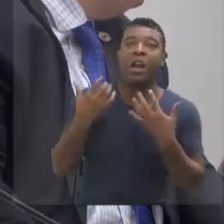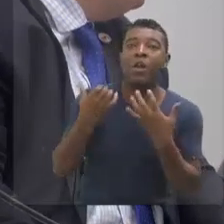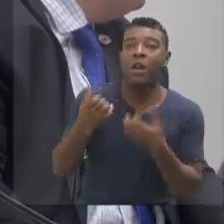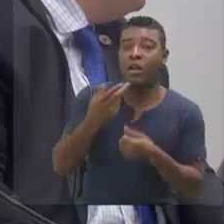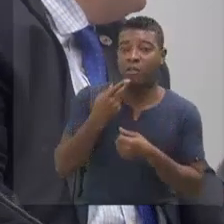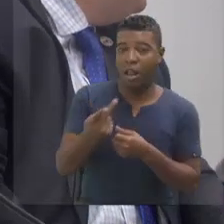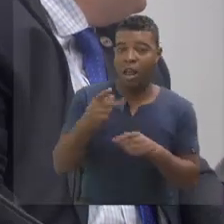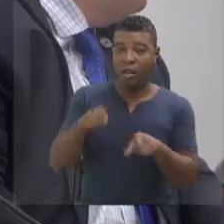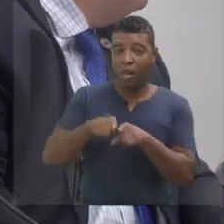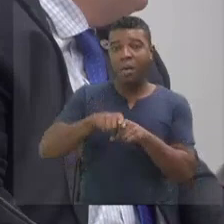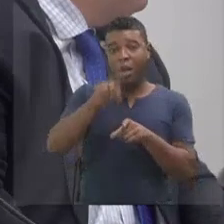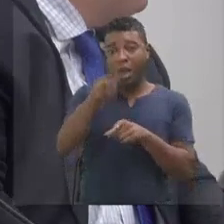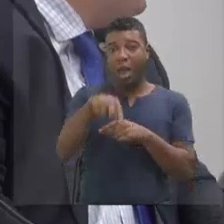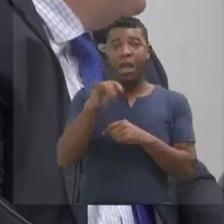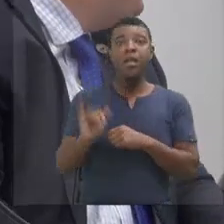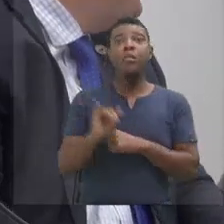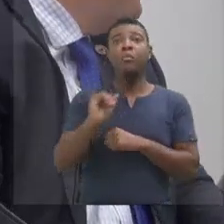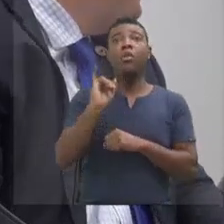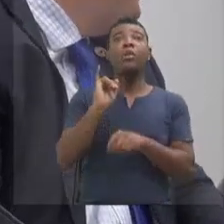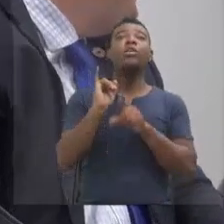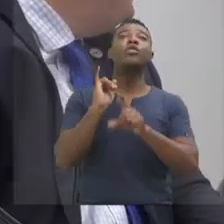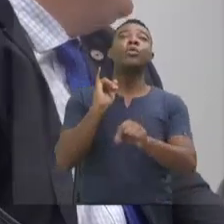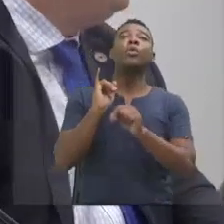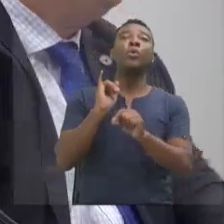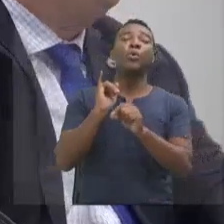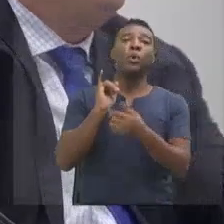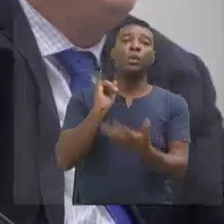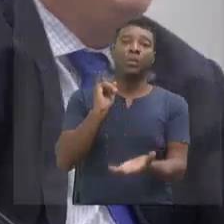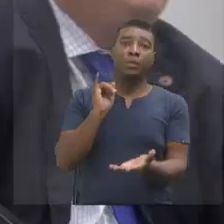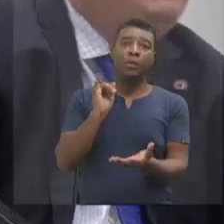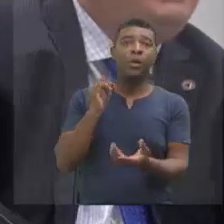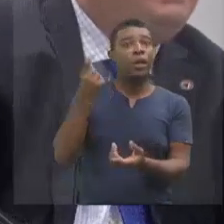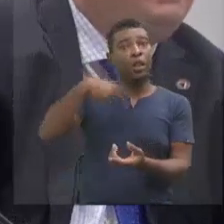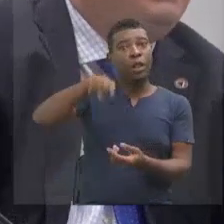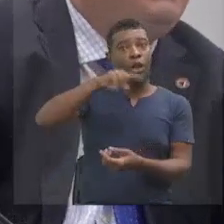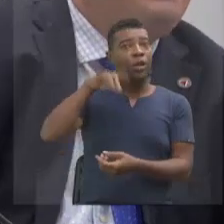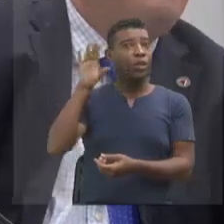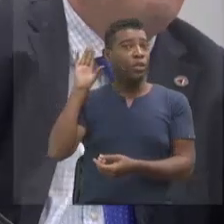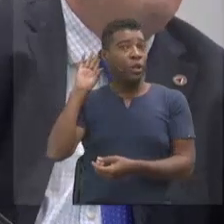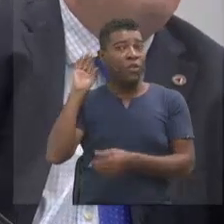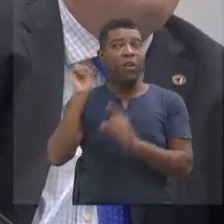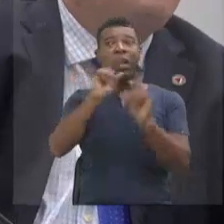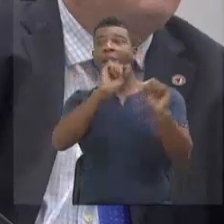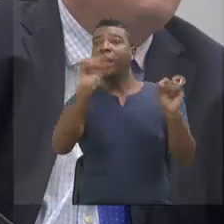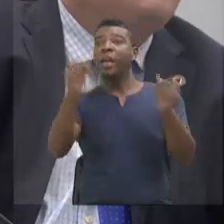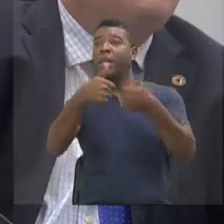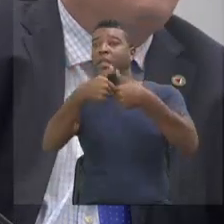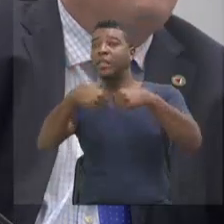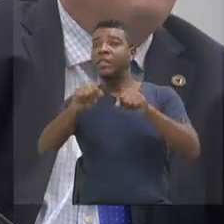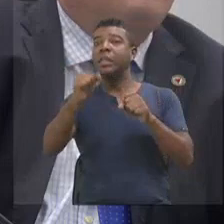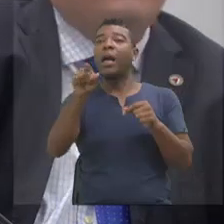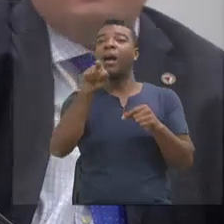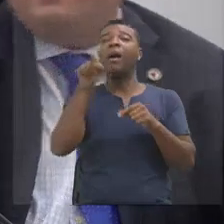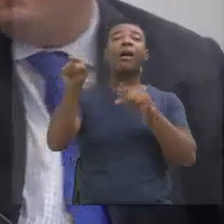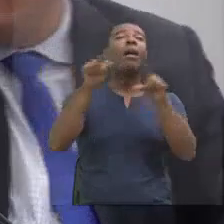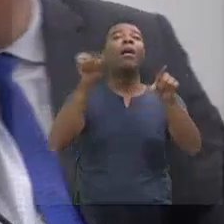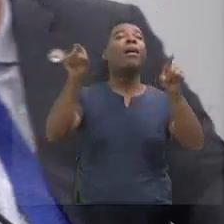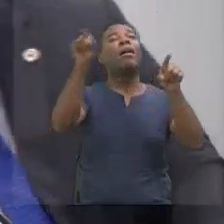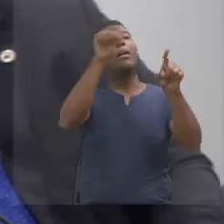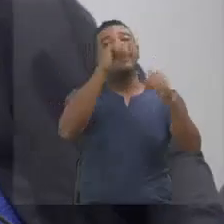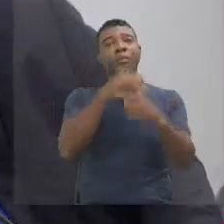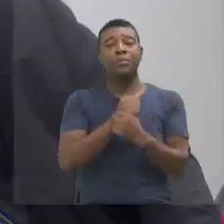que é importante nós ouvirmos quem está lá na ponta senhores e senhoras